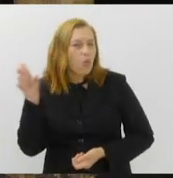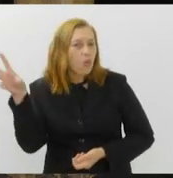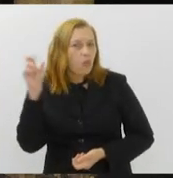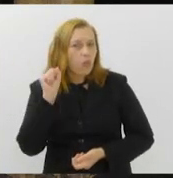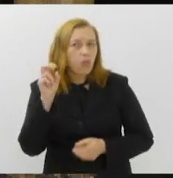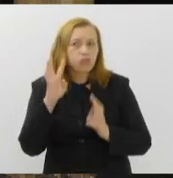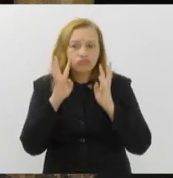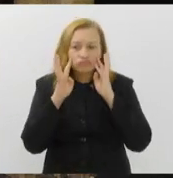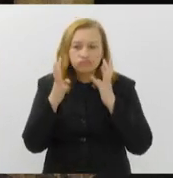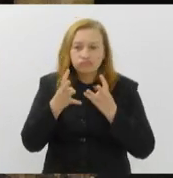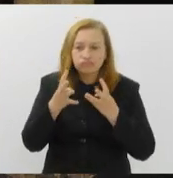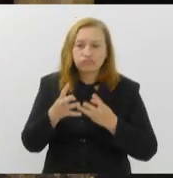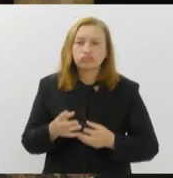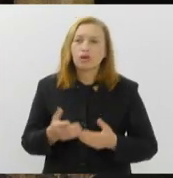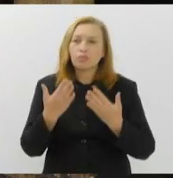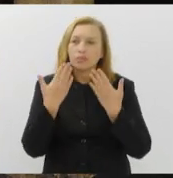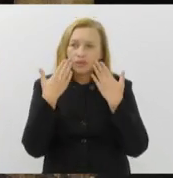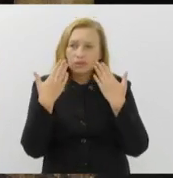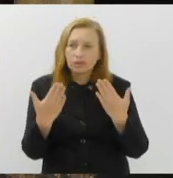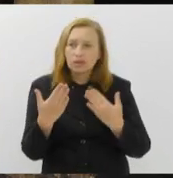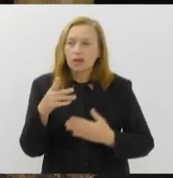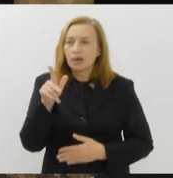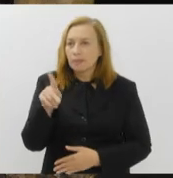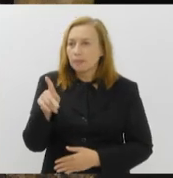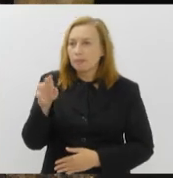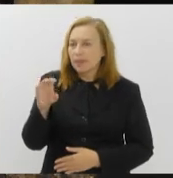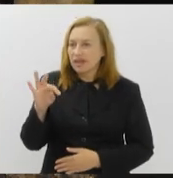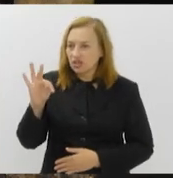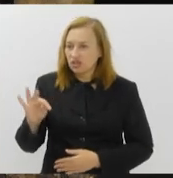por exemplo, a apresentação do PED.